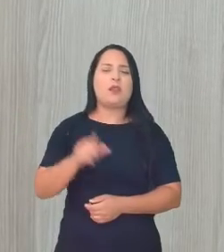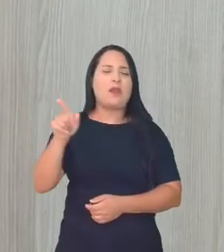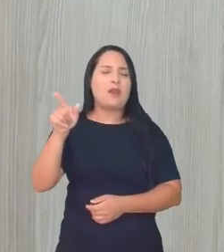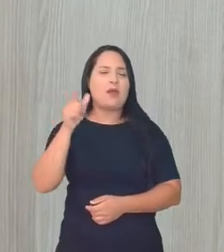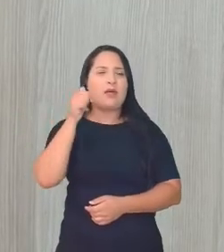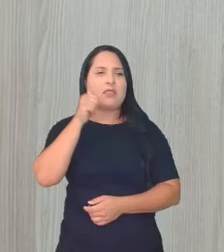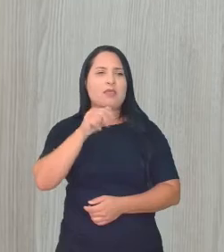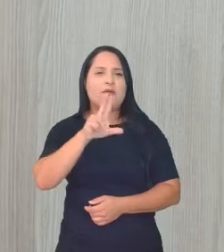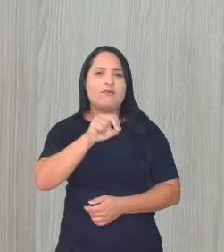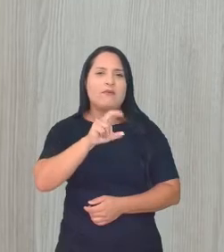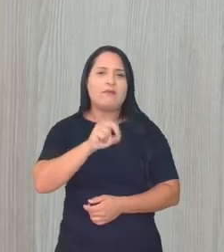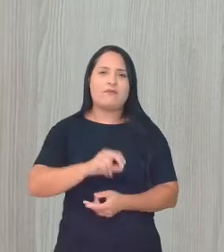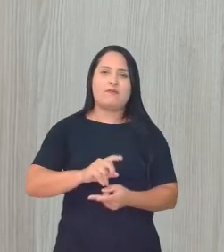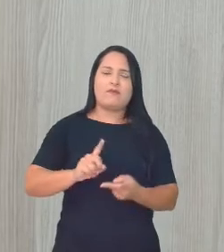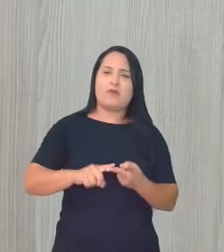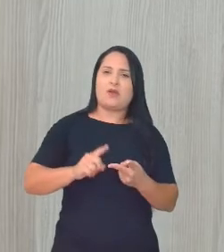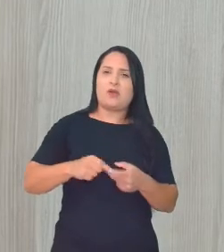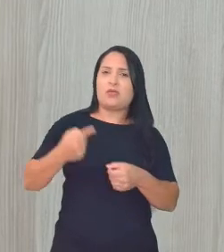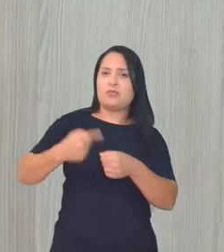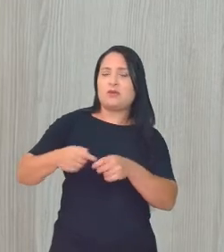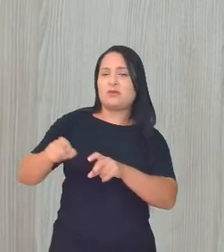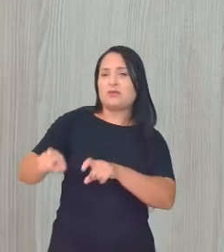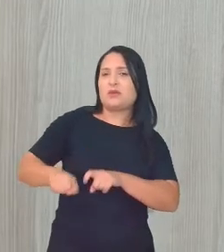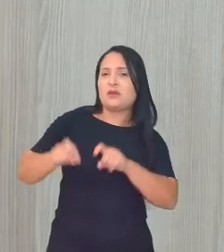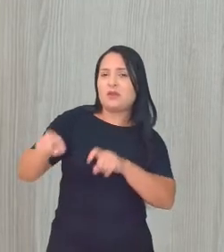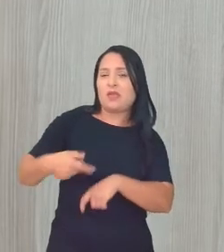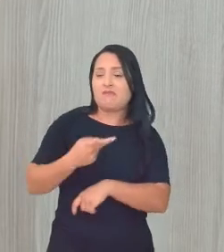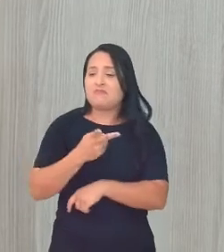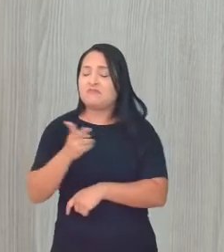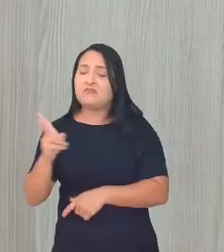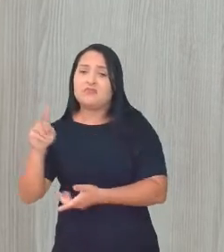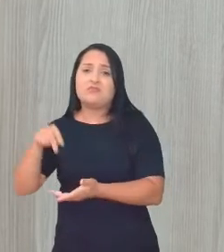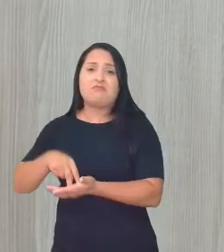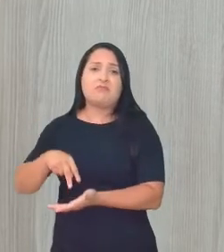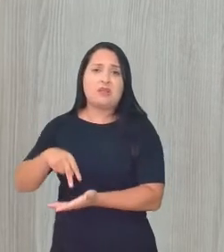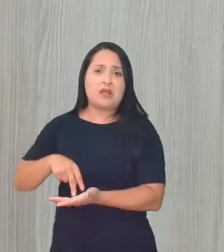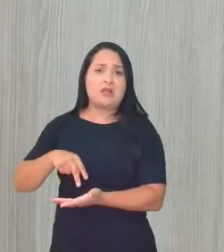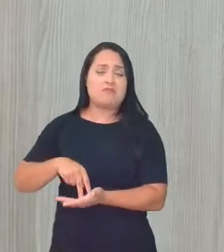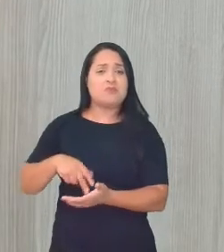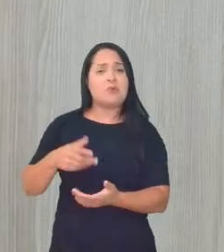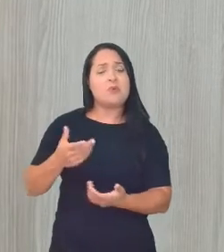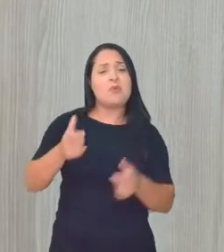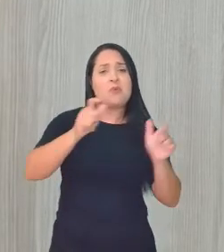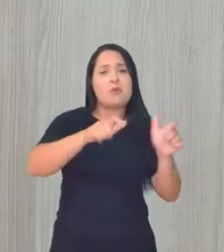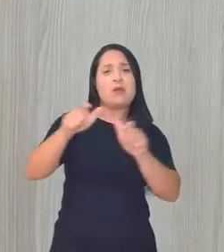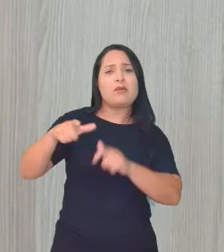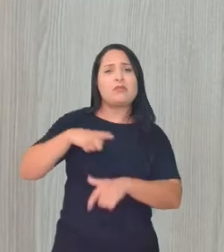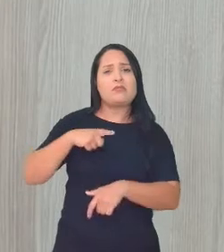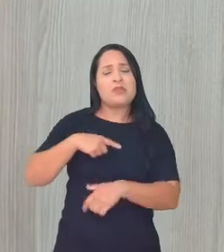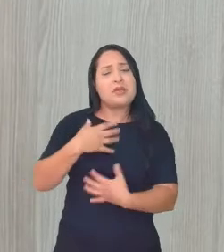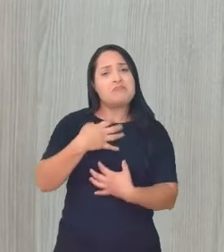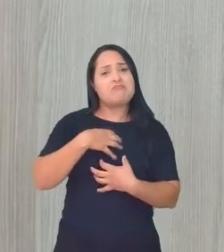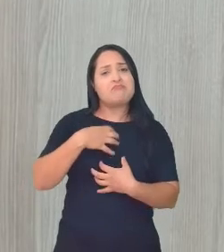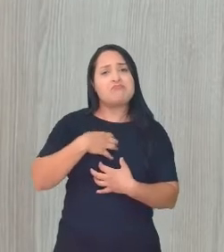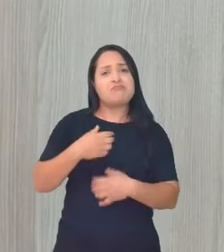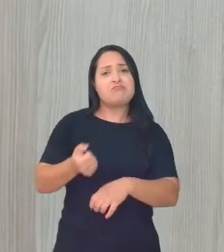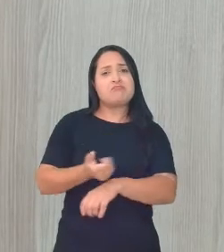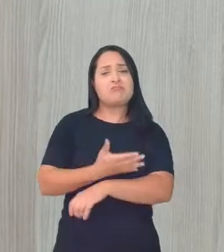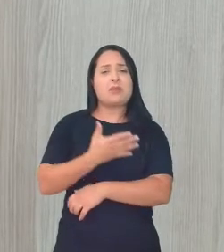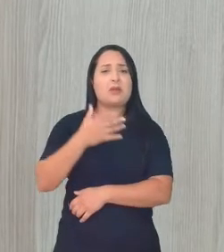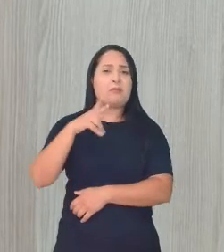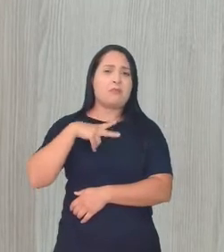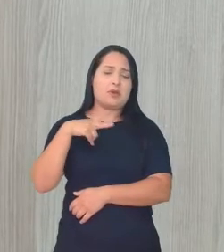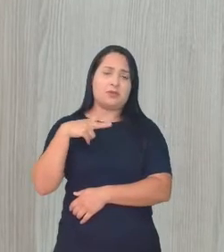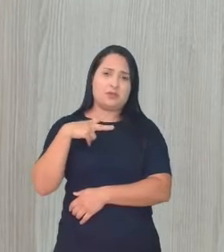avó, aquele sítio que você gosta de visitar, é justamente um lugar cheio de questões particulares com esse sentimento